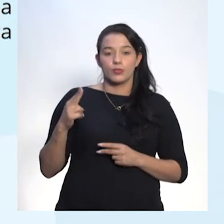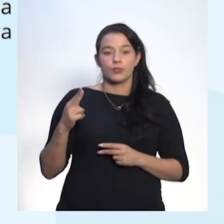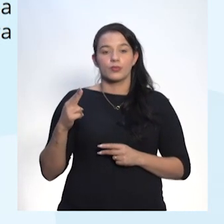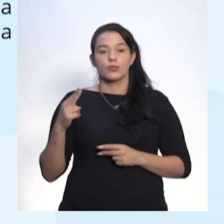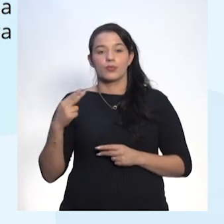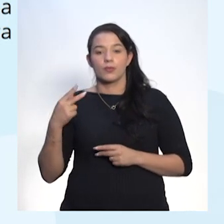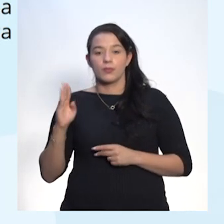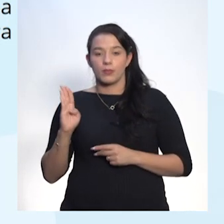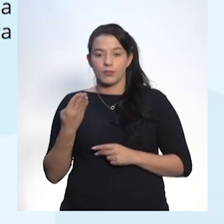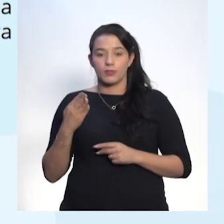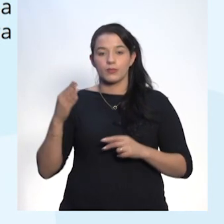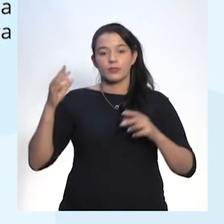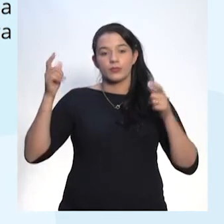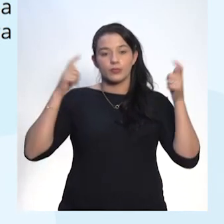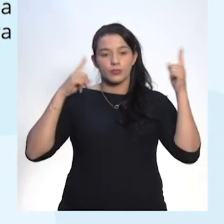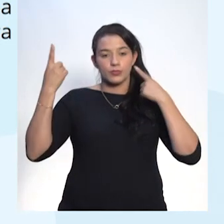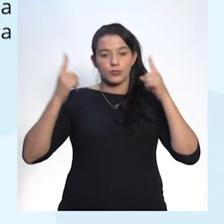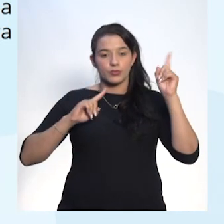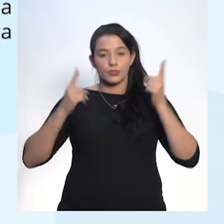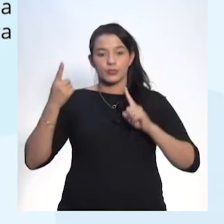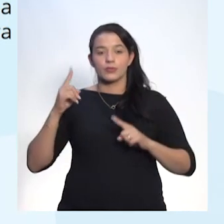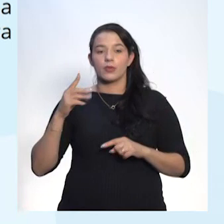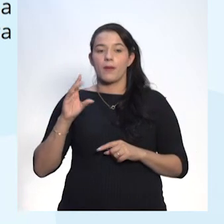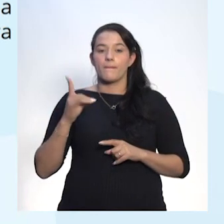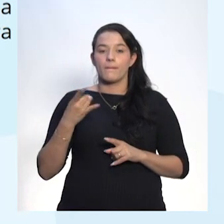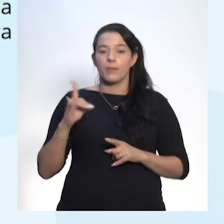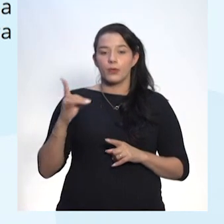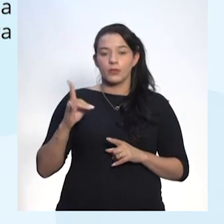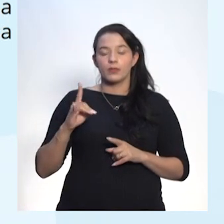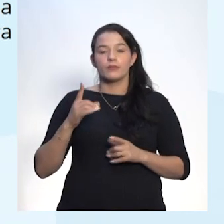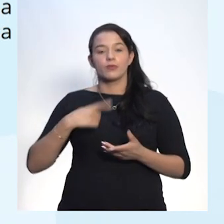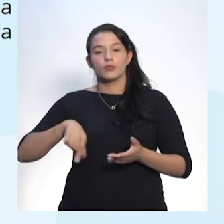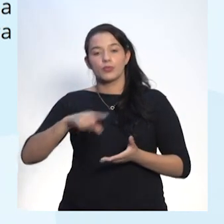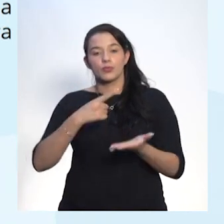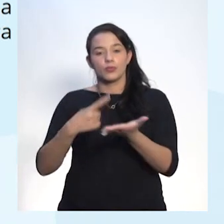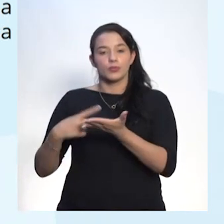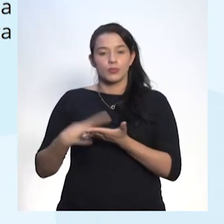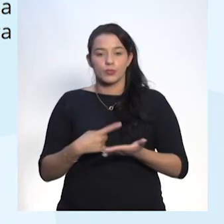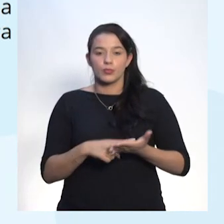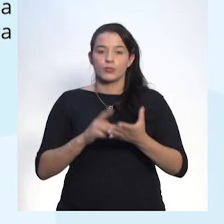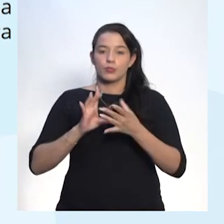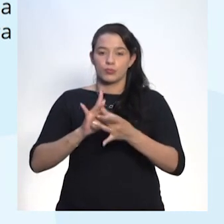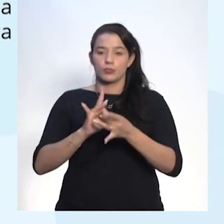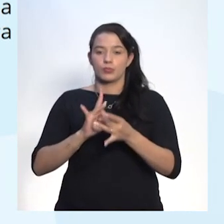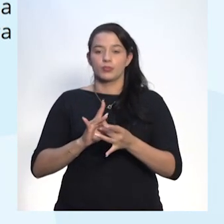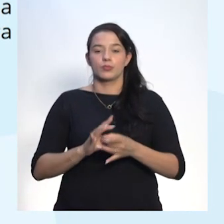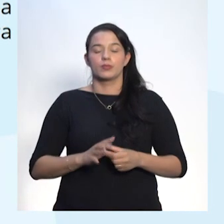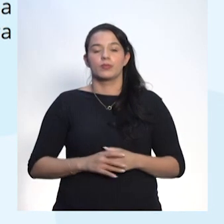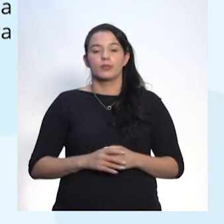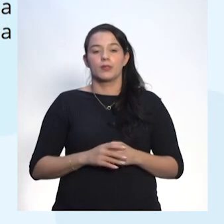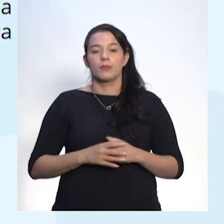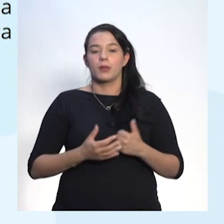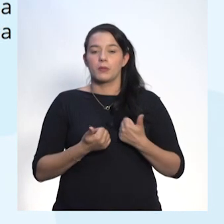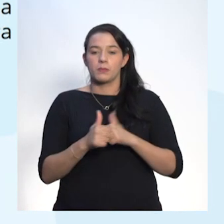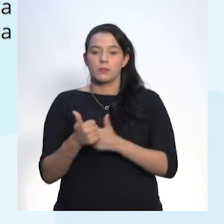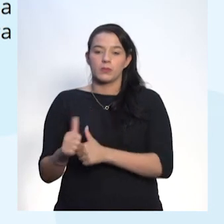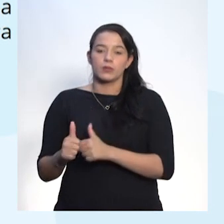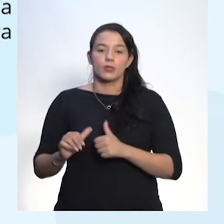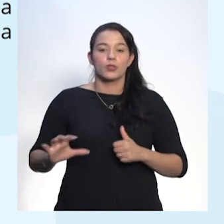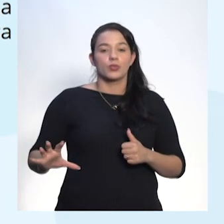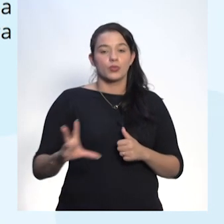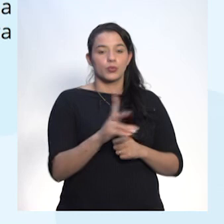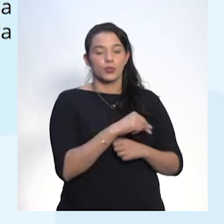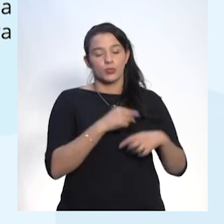Chile, Bolívia e Paraguai chegaram a manter entre si uma poderosa rede de alinhamento para perseguir todos os tipos